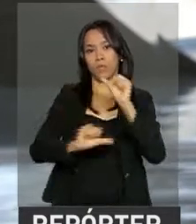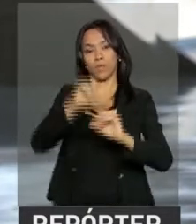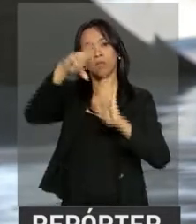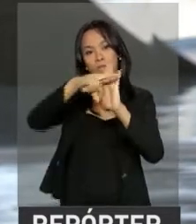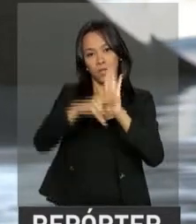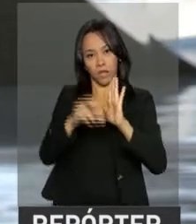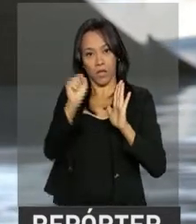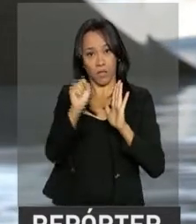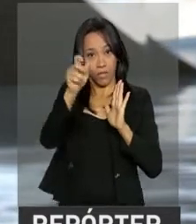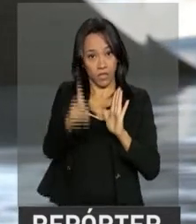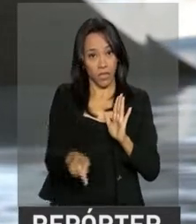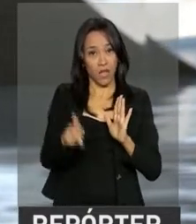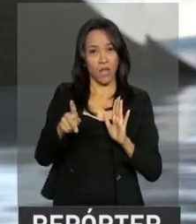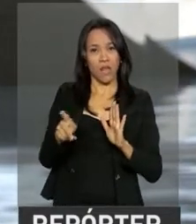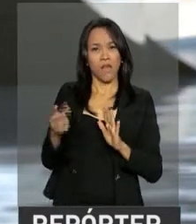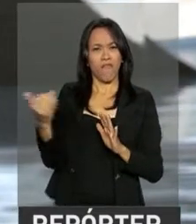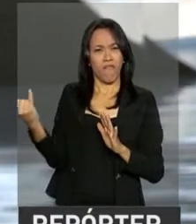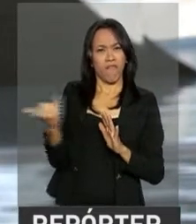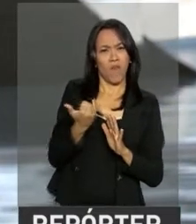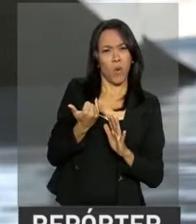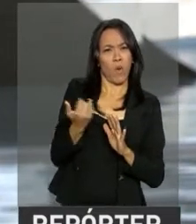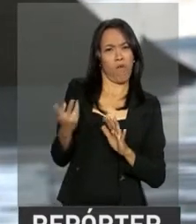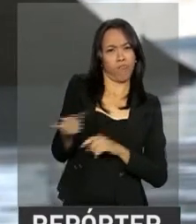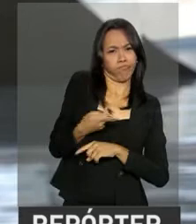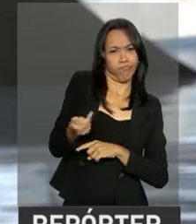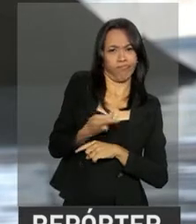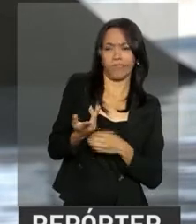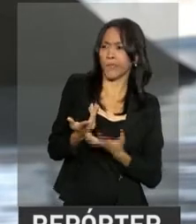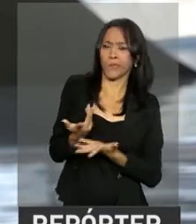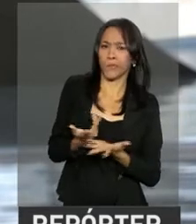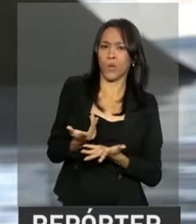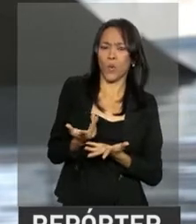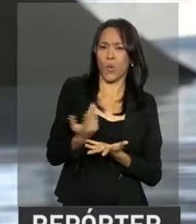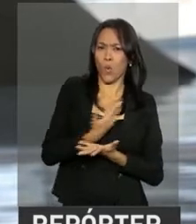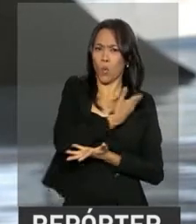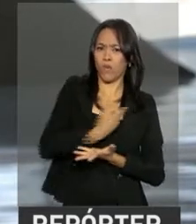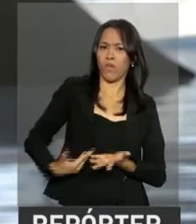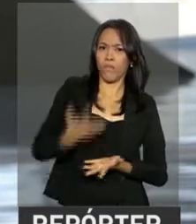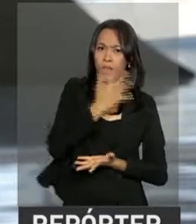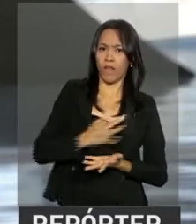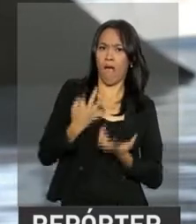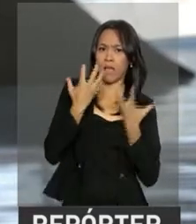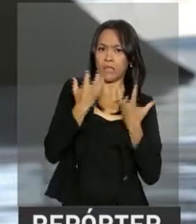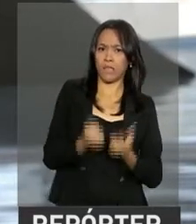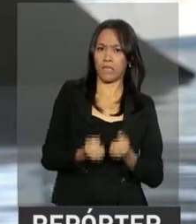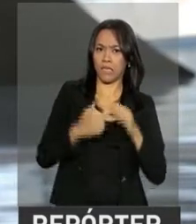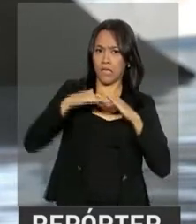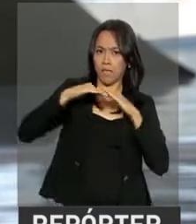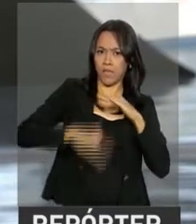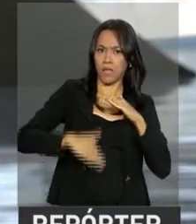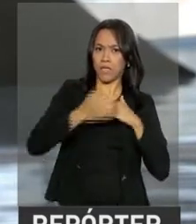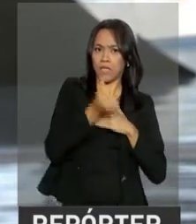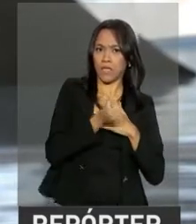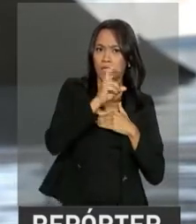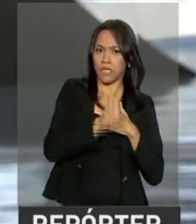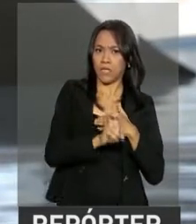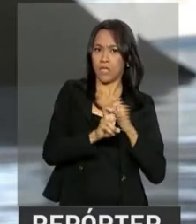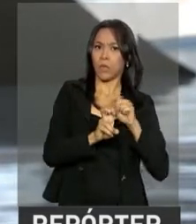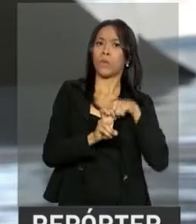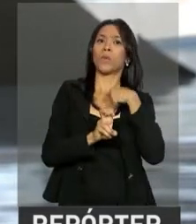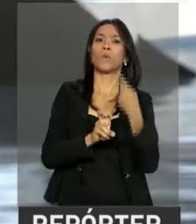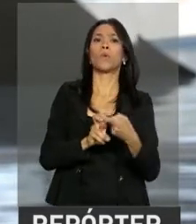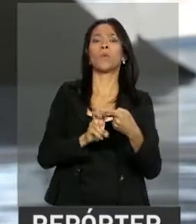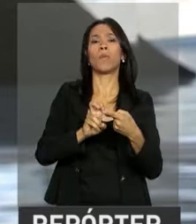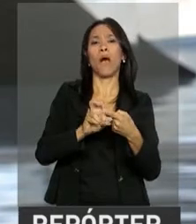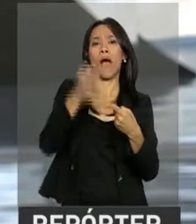incorreta a informação de que o governo federal aceita diminuir a idade mínima de 65 anos para